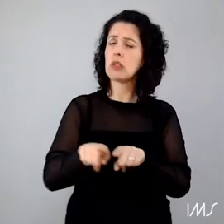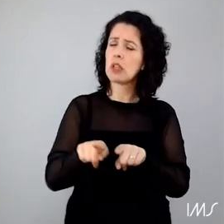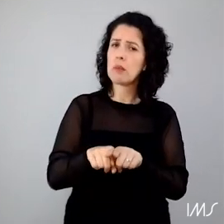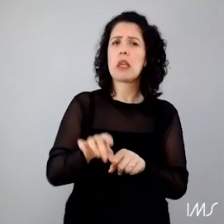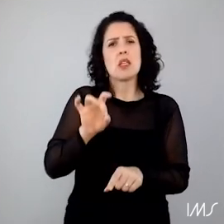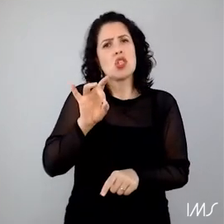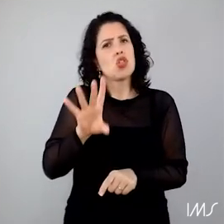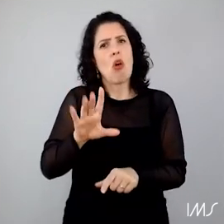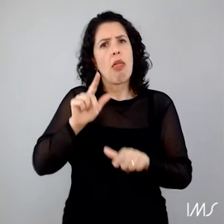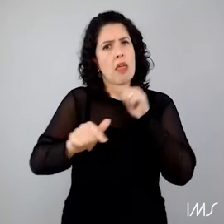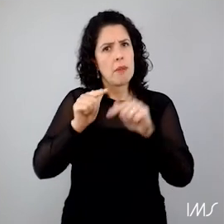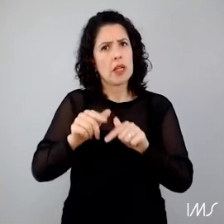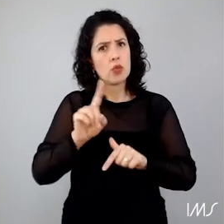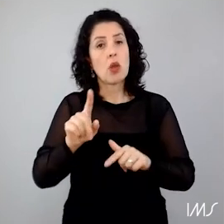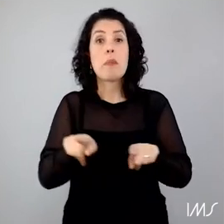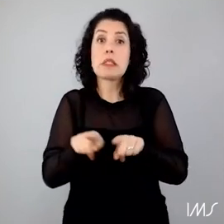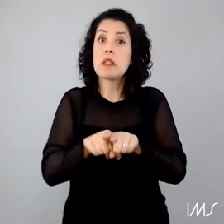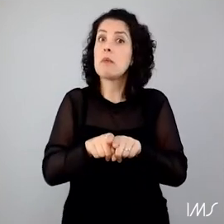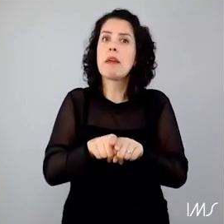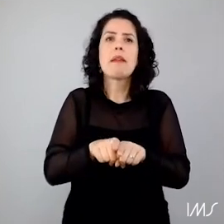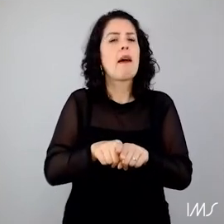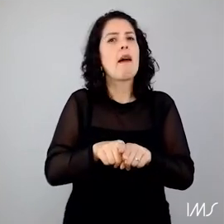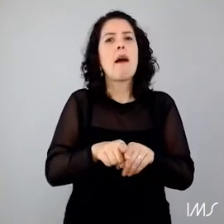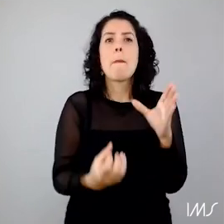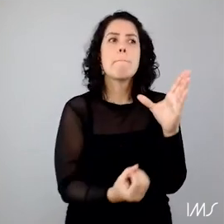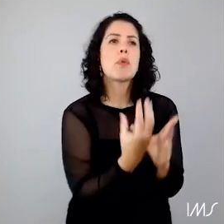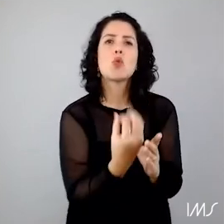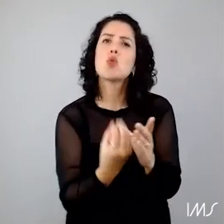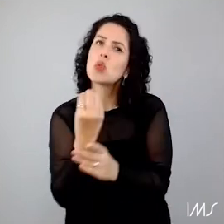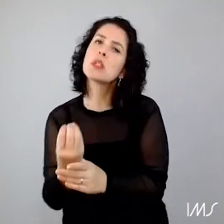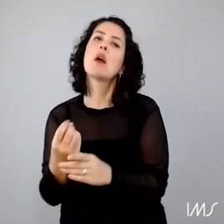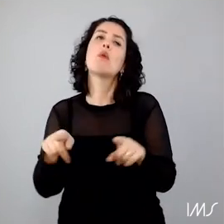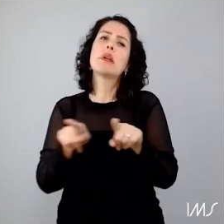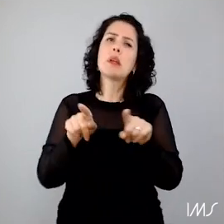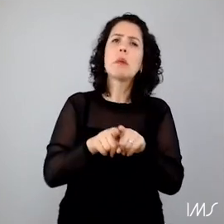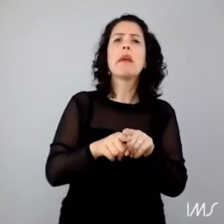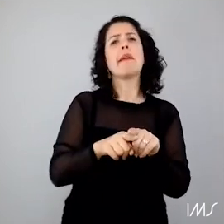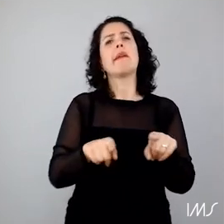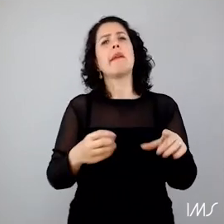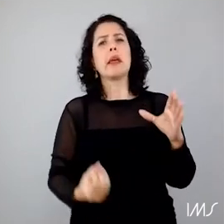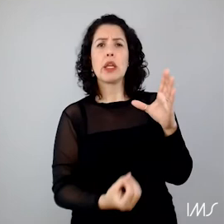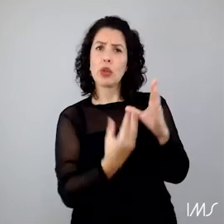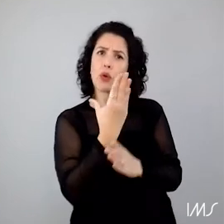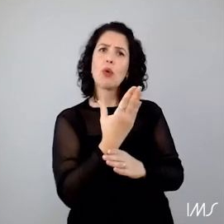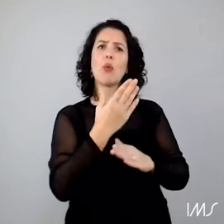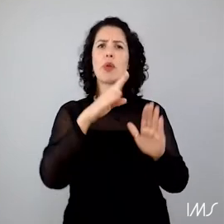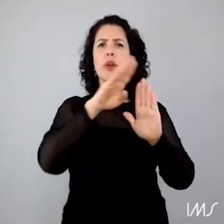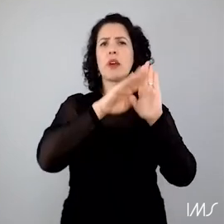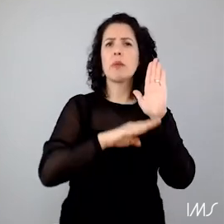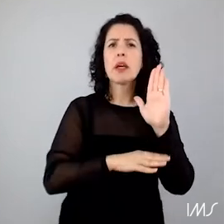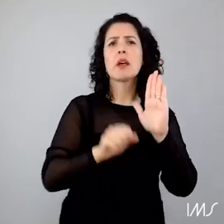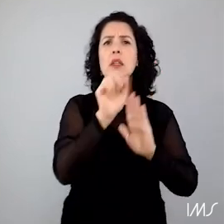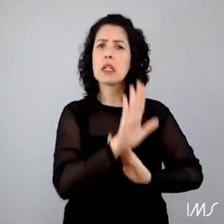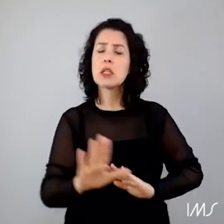de Preservação e Pesquisa da Fotografia, que, junto com o Centro de Conservação, formou muita gente, trabalhou em